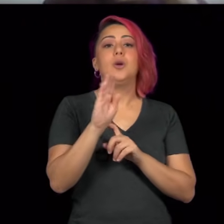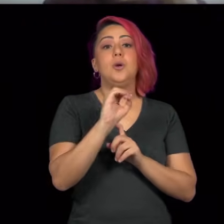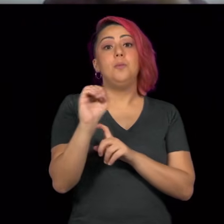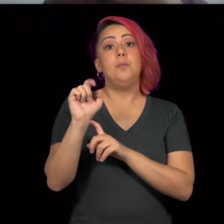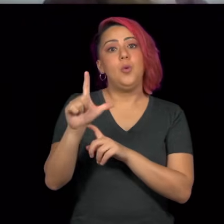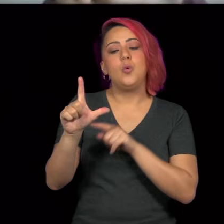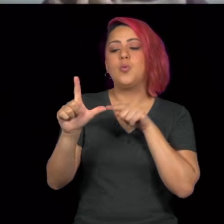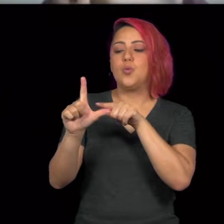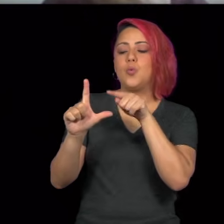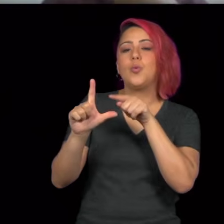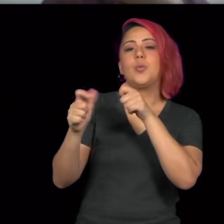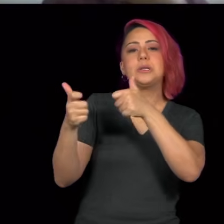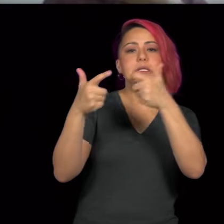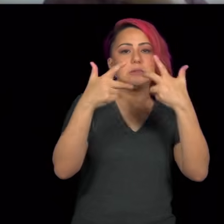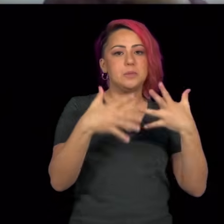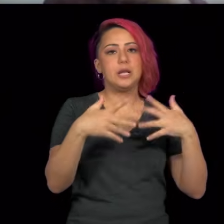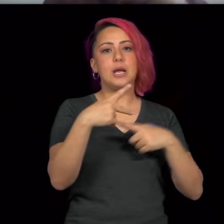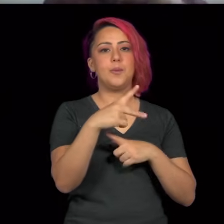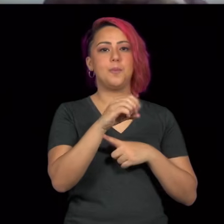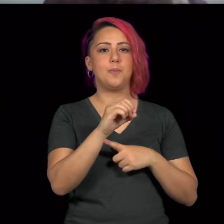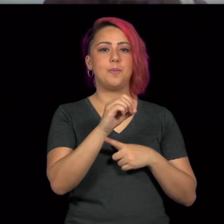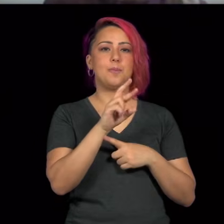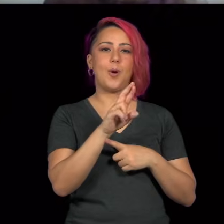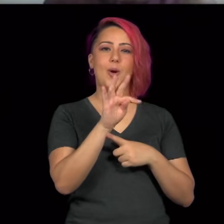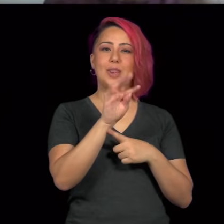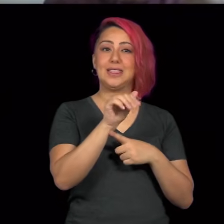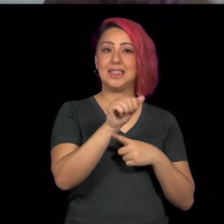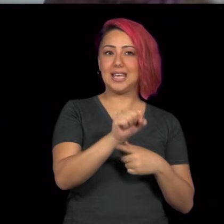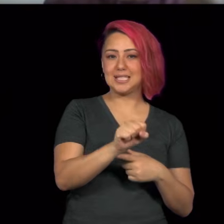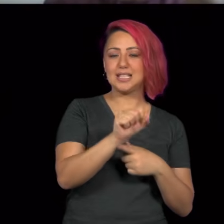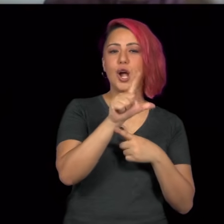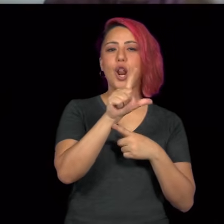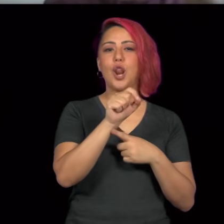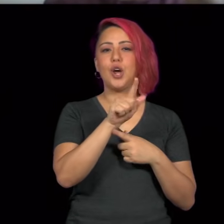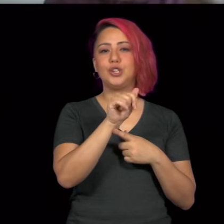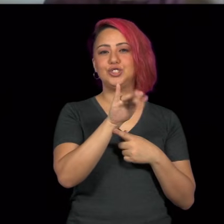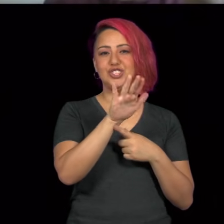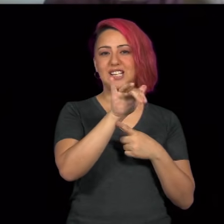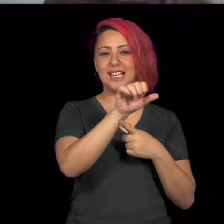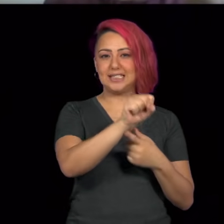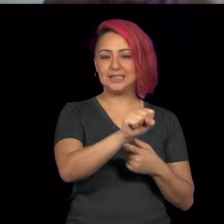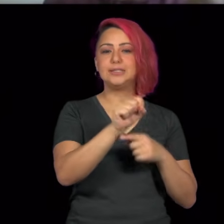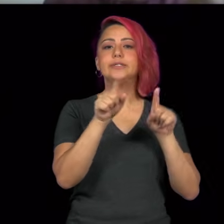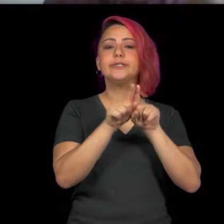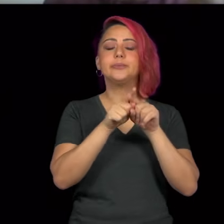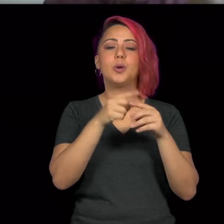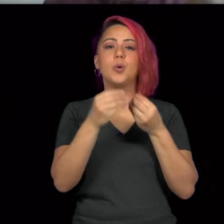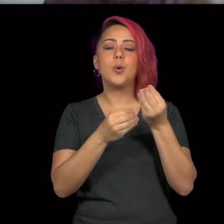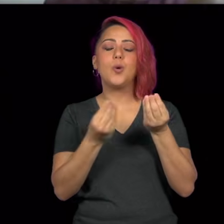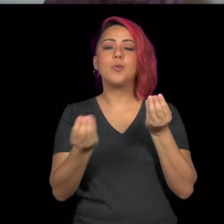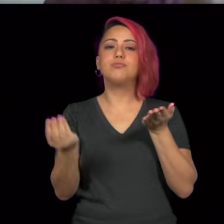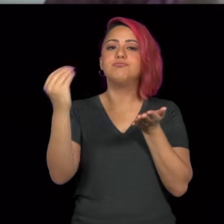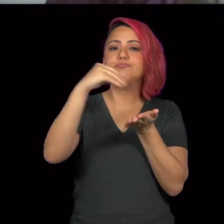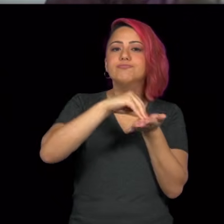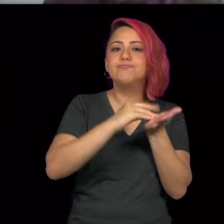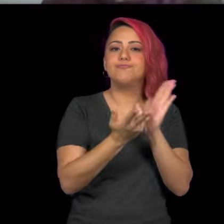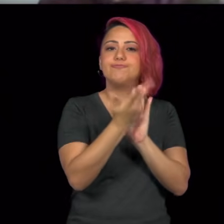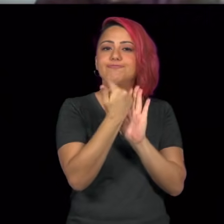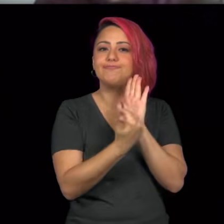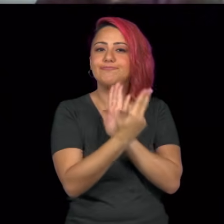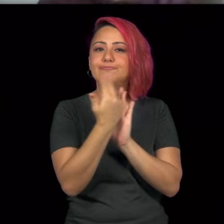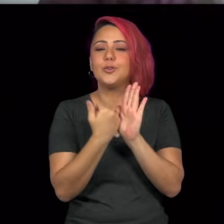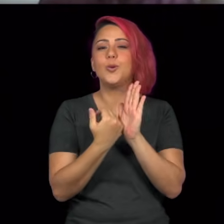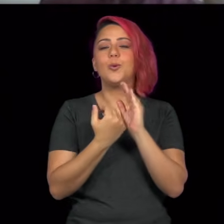as portas lógicas. Vimos um pouquinho de como isso, então, se reflete com os